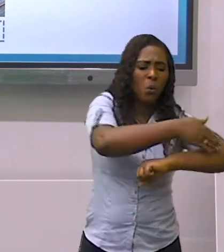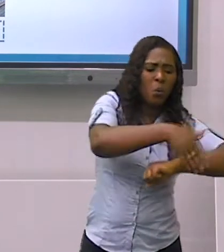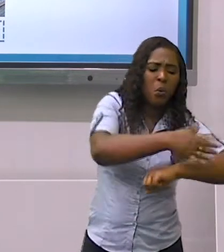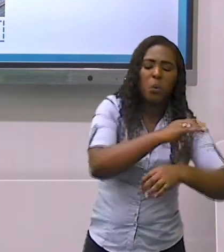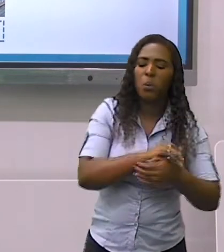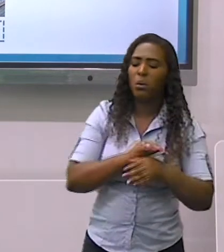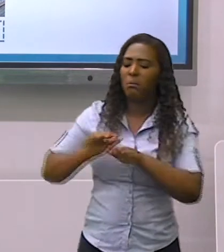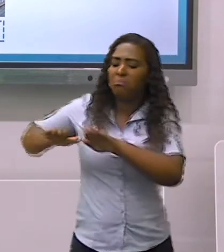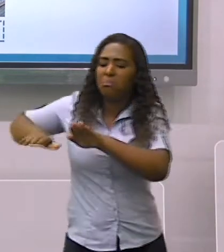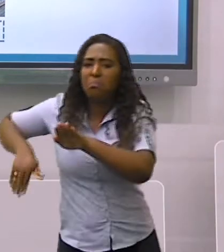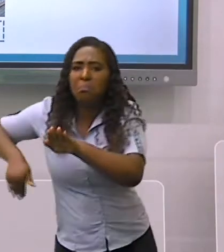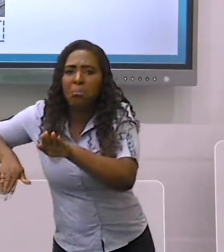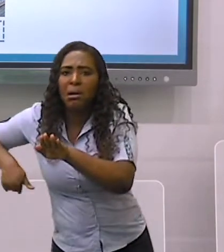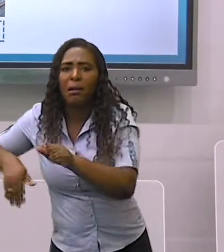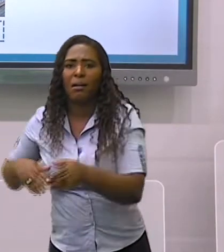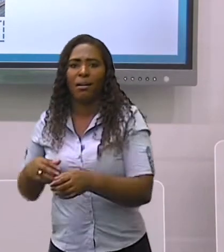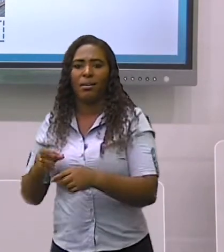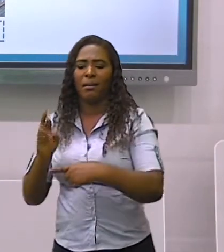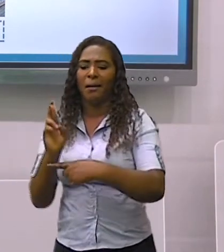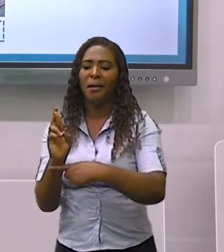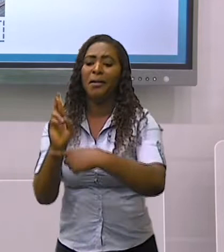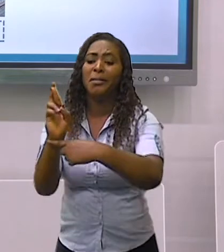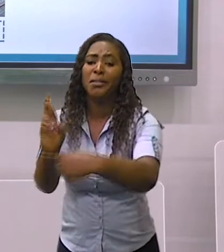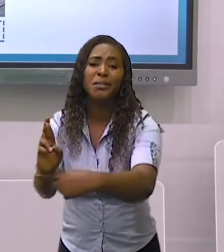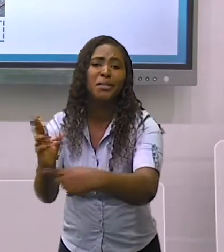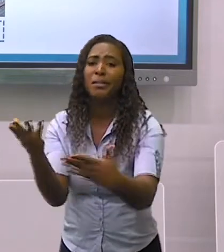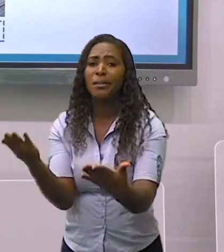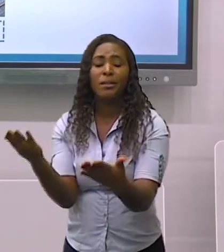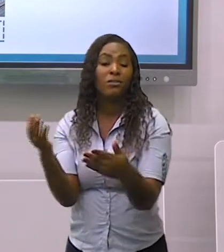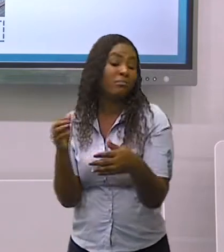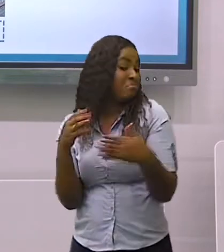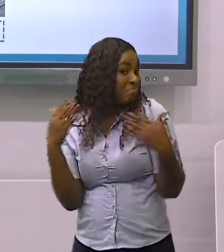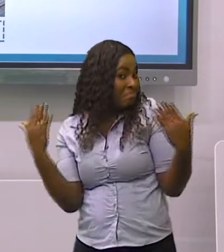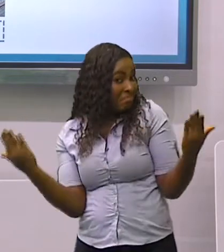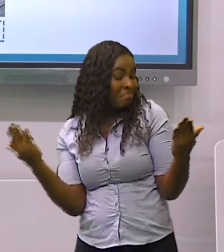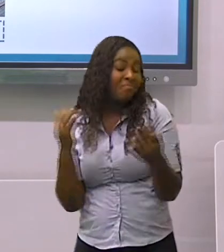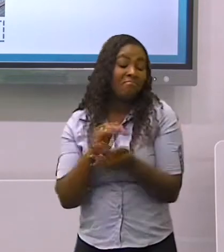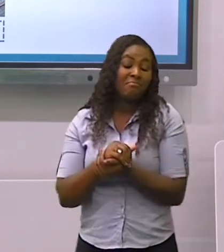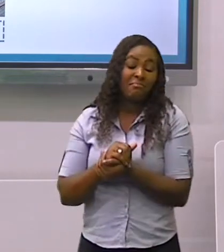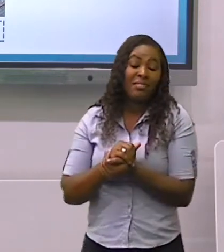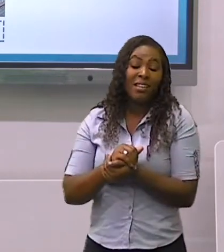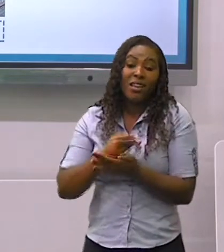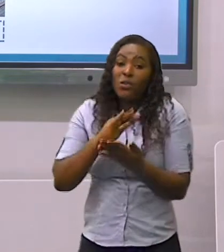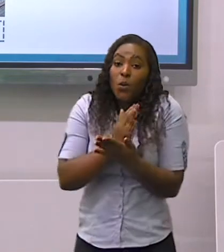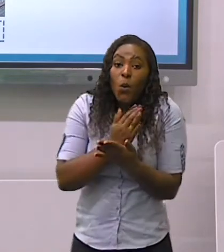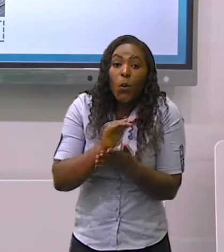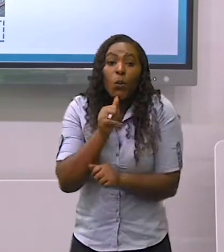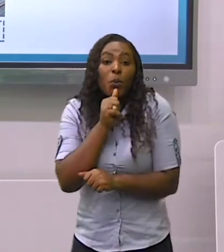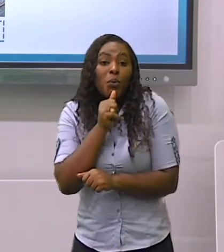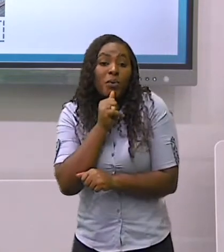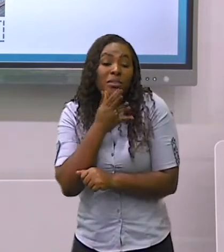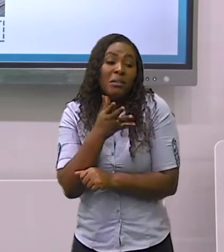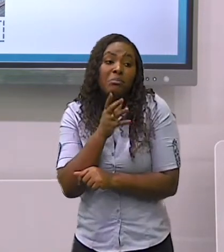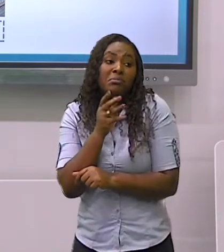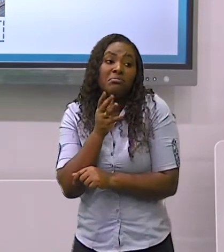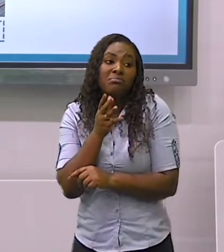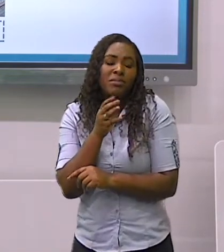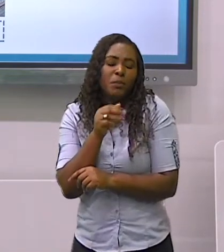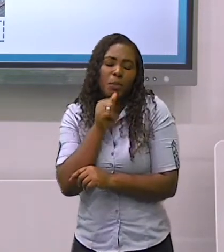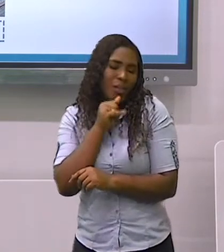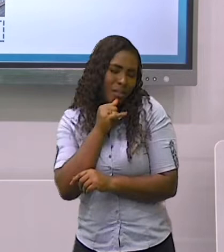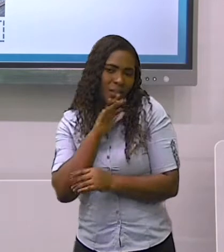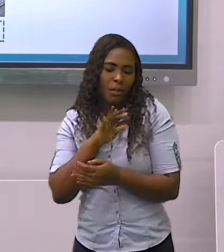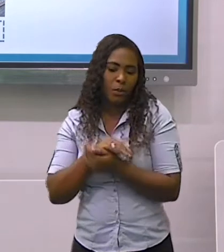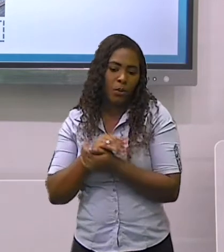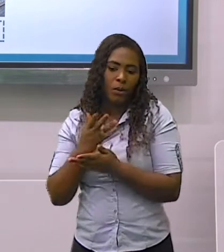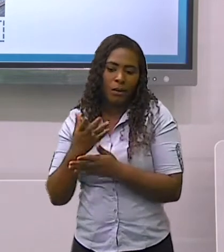praias? Estes são alguns exemplos de espaços que possuem grande importância para